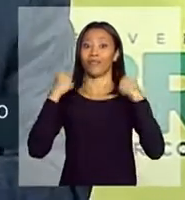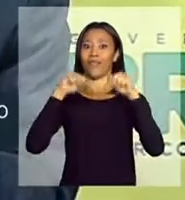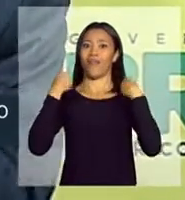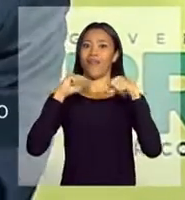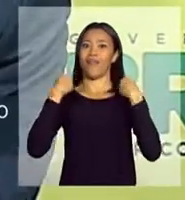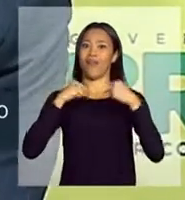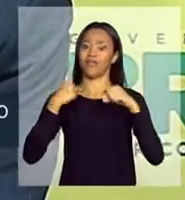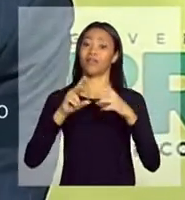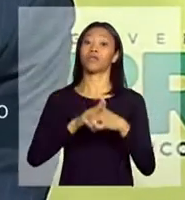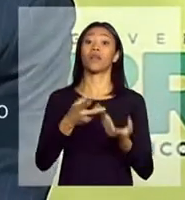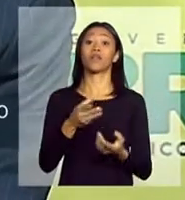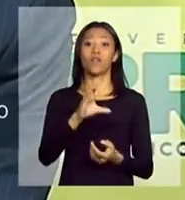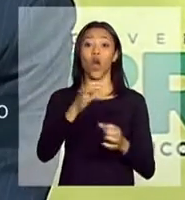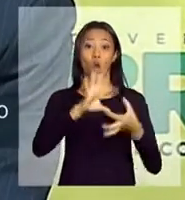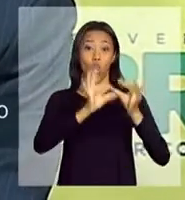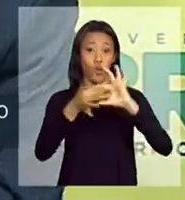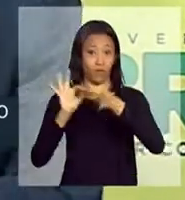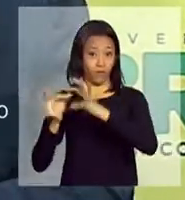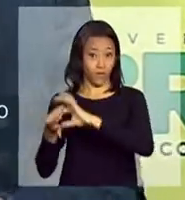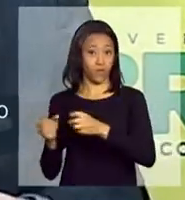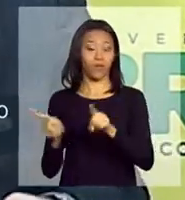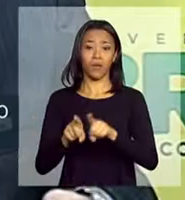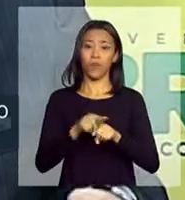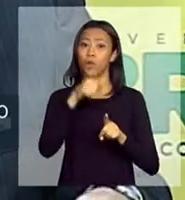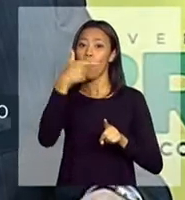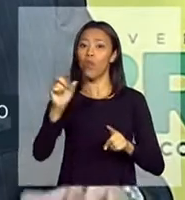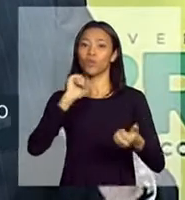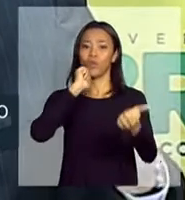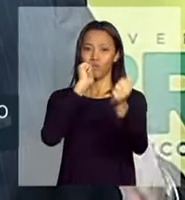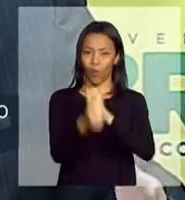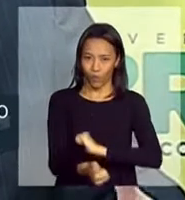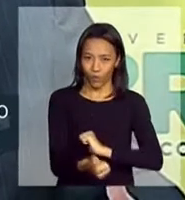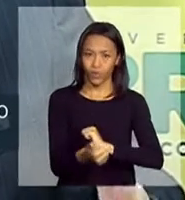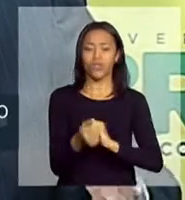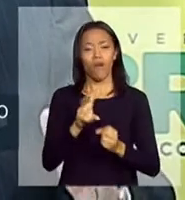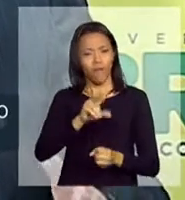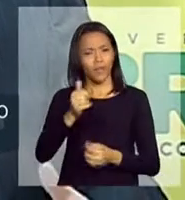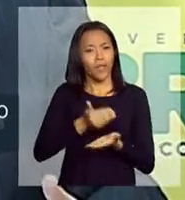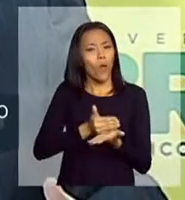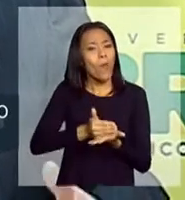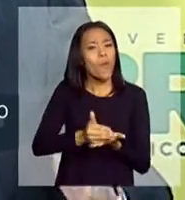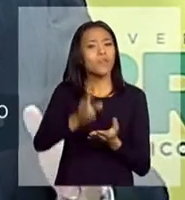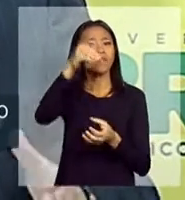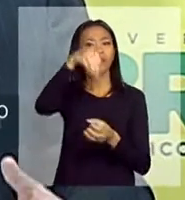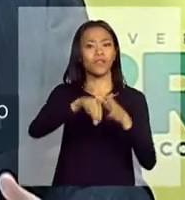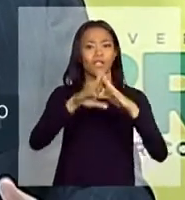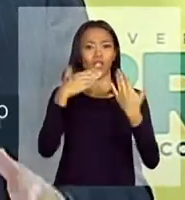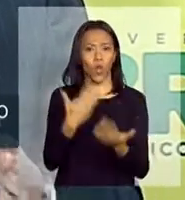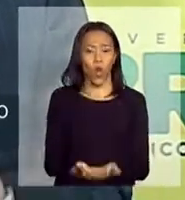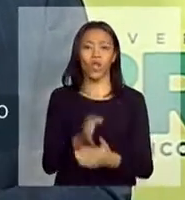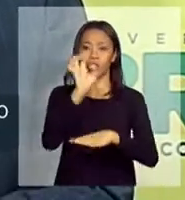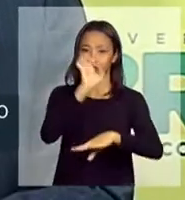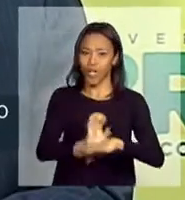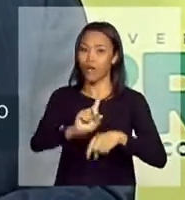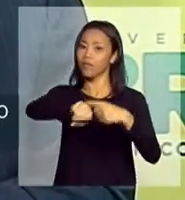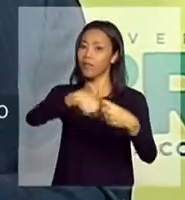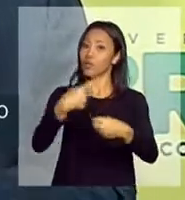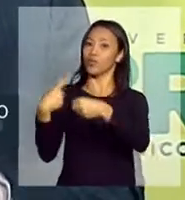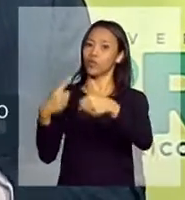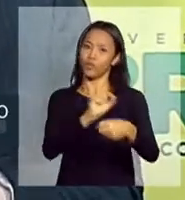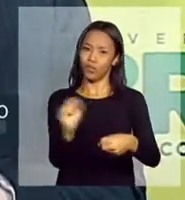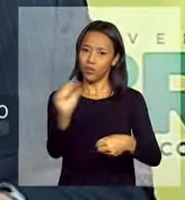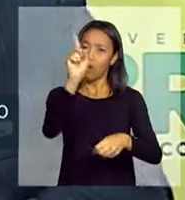e para os esportes de Alto desempenho Então vai ter uma etapa na escola o principal depois Estadual depois